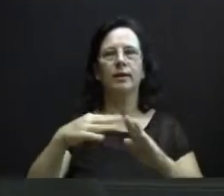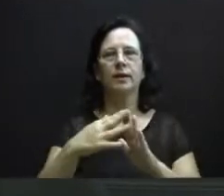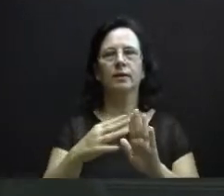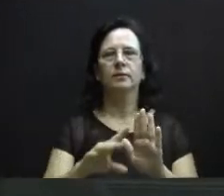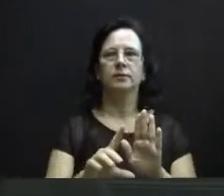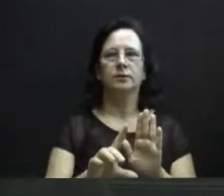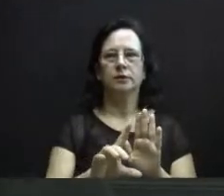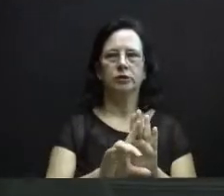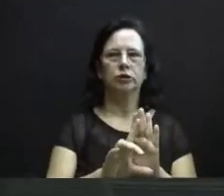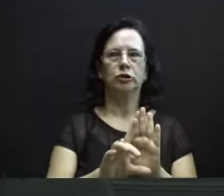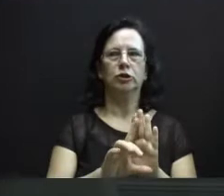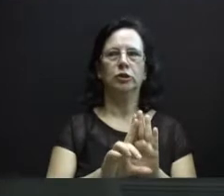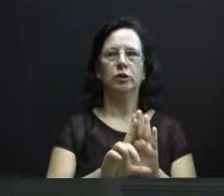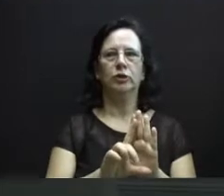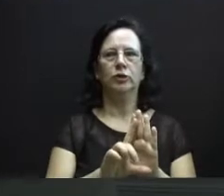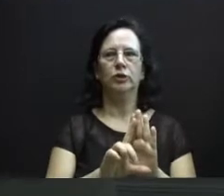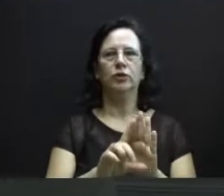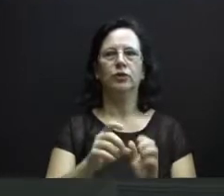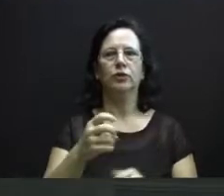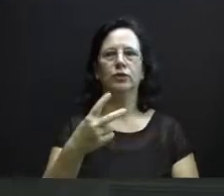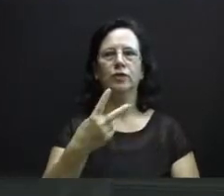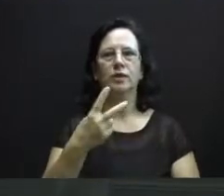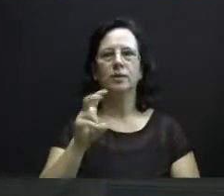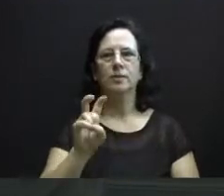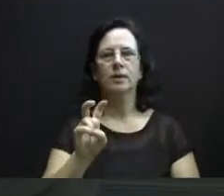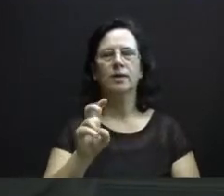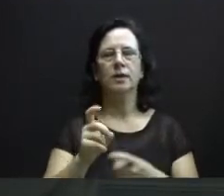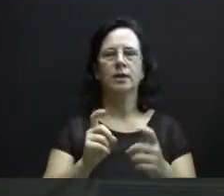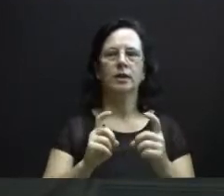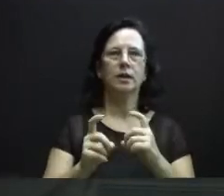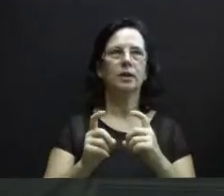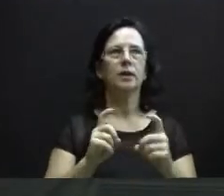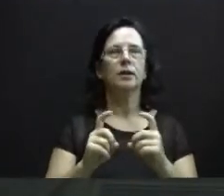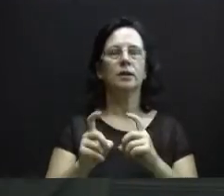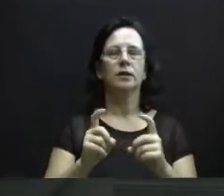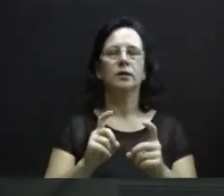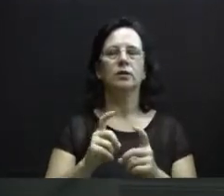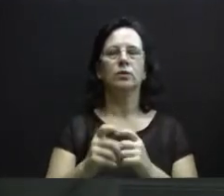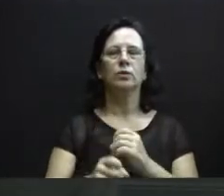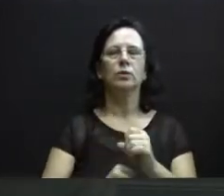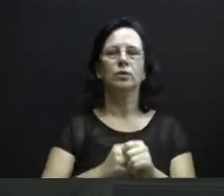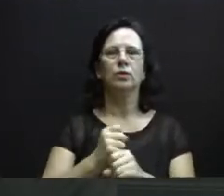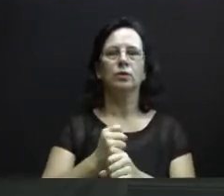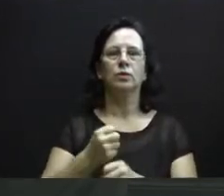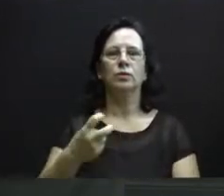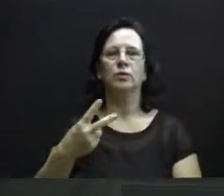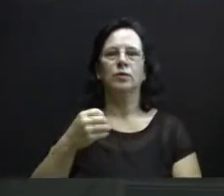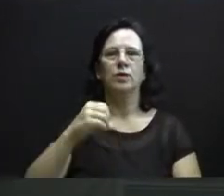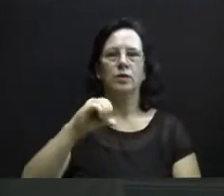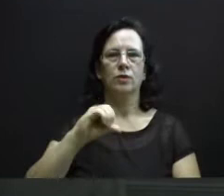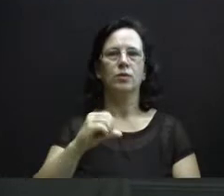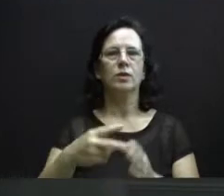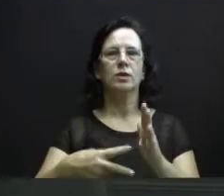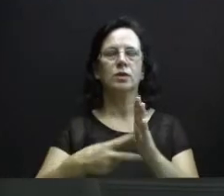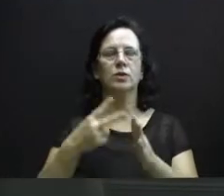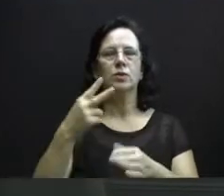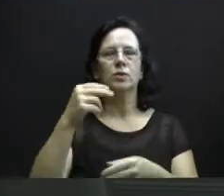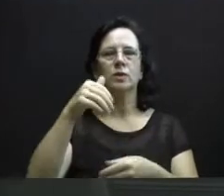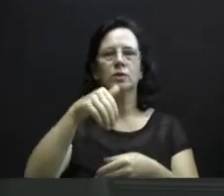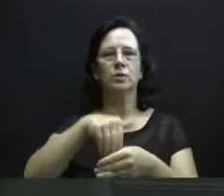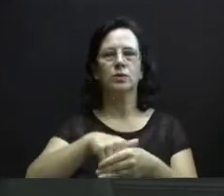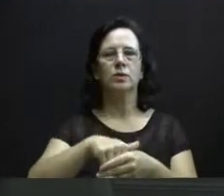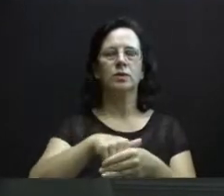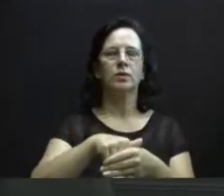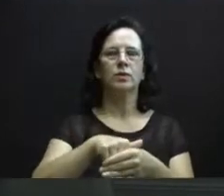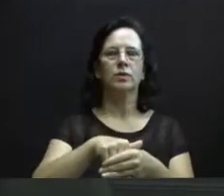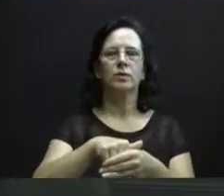câmara municipal de cubatão a 25ª sessão extraordinária que vai votar em segunda discussão o